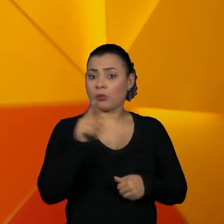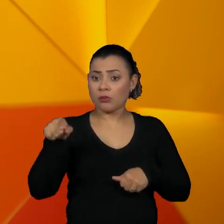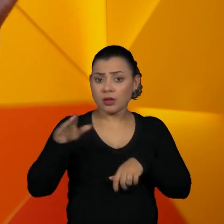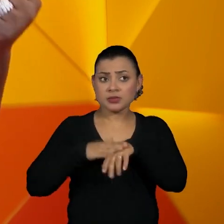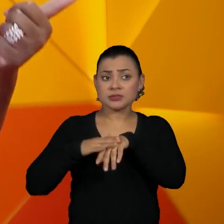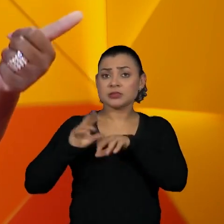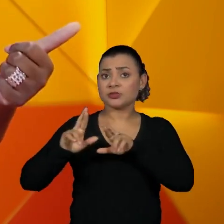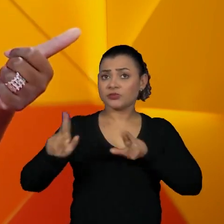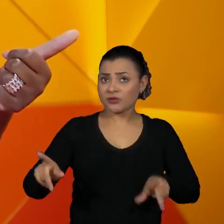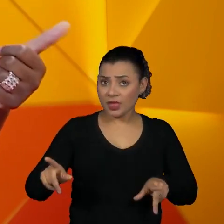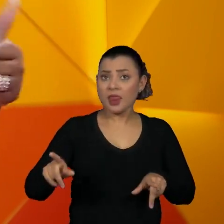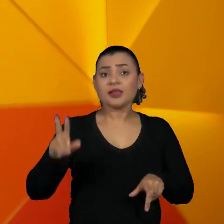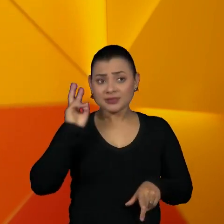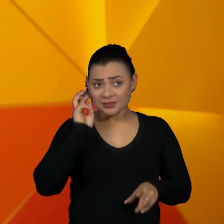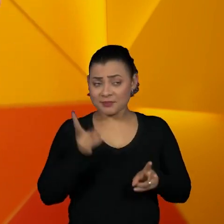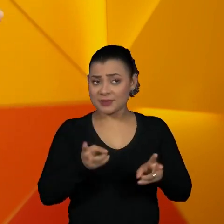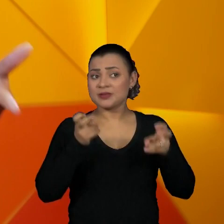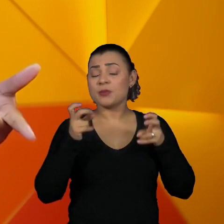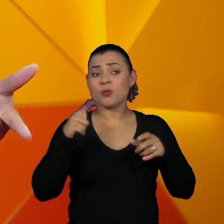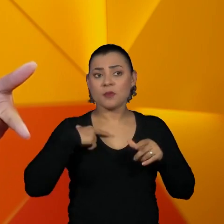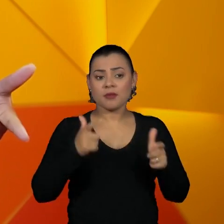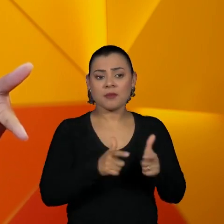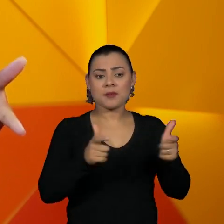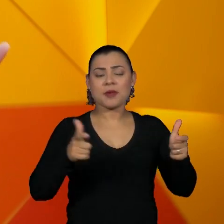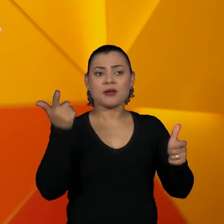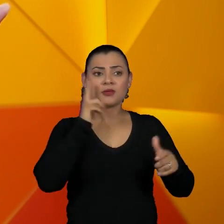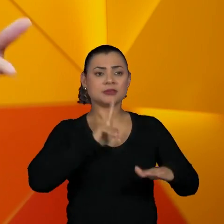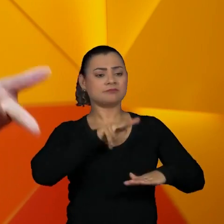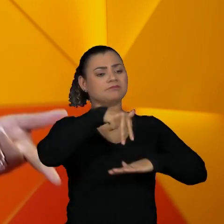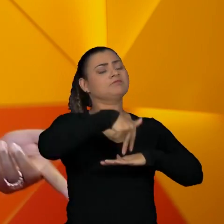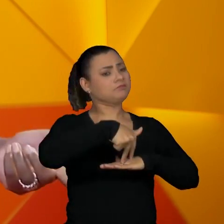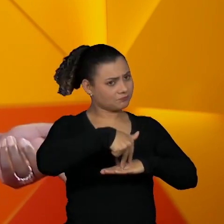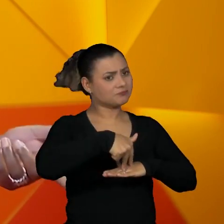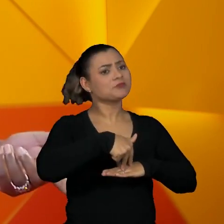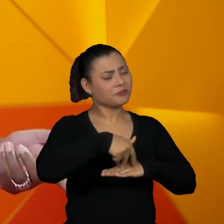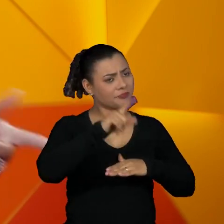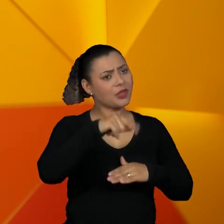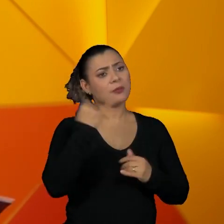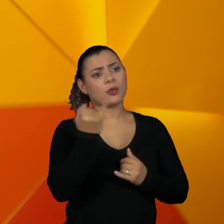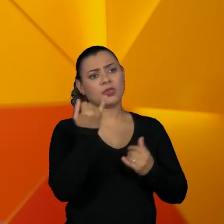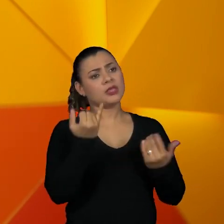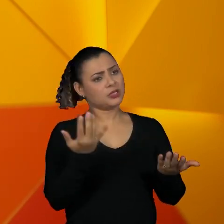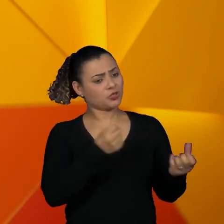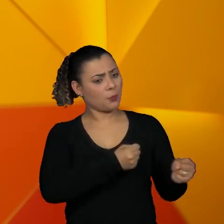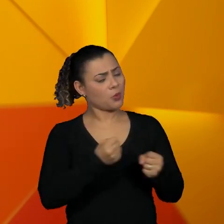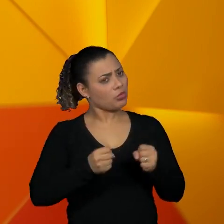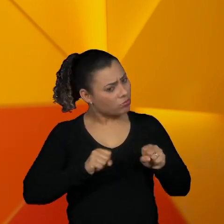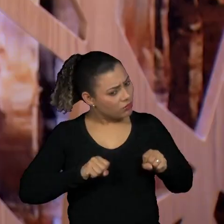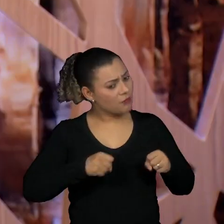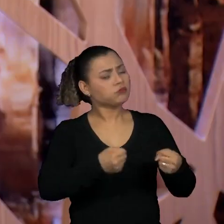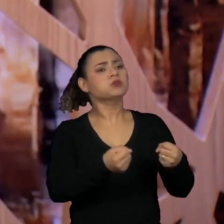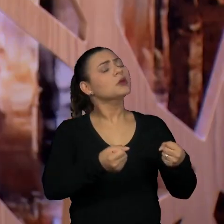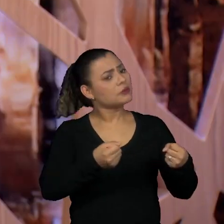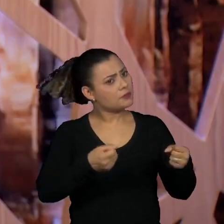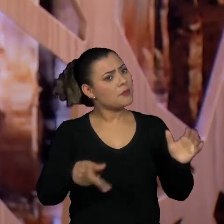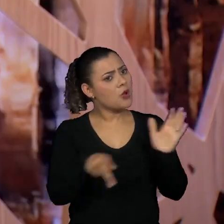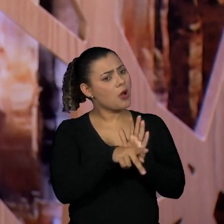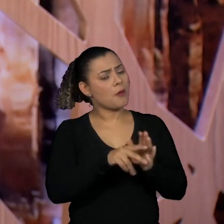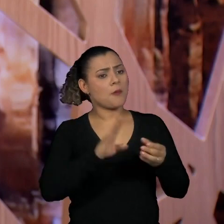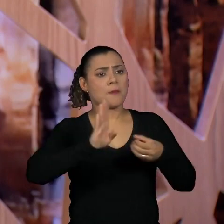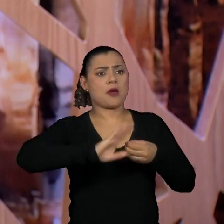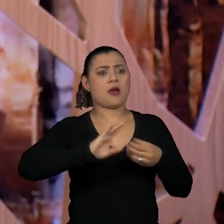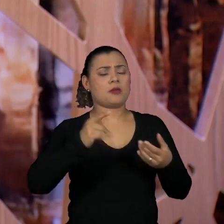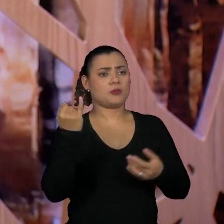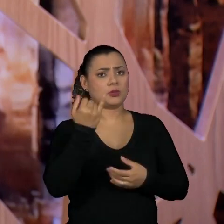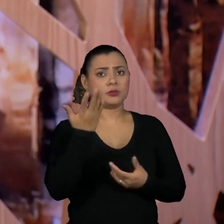essa civirologia para poder crescer e alavancar, a gente está falando de coisas muito potências. Essa é uma das